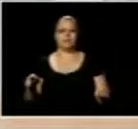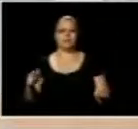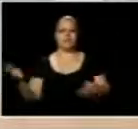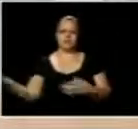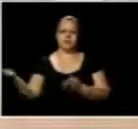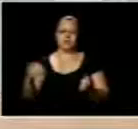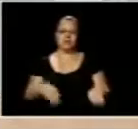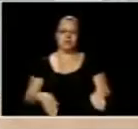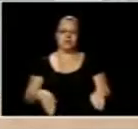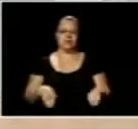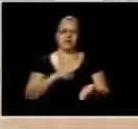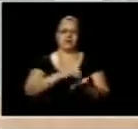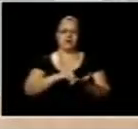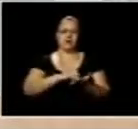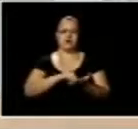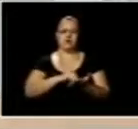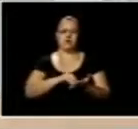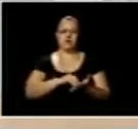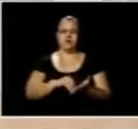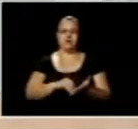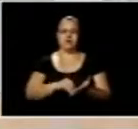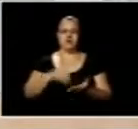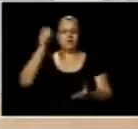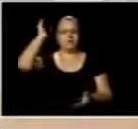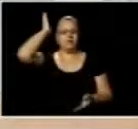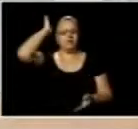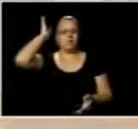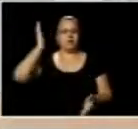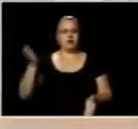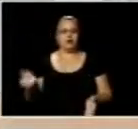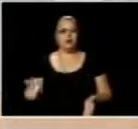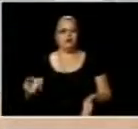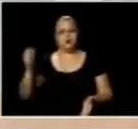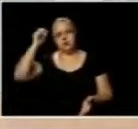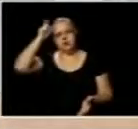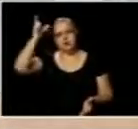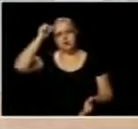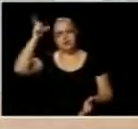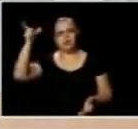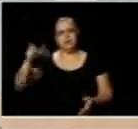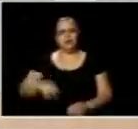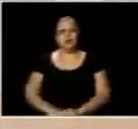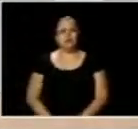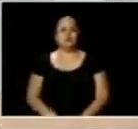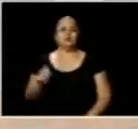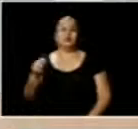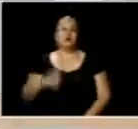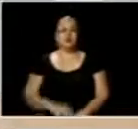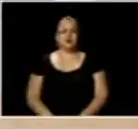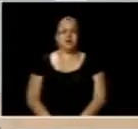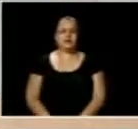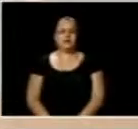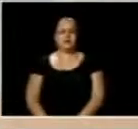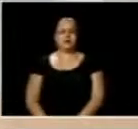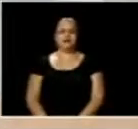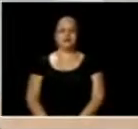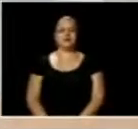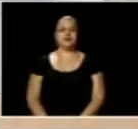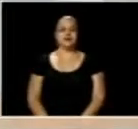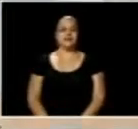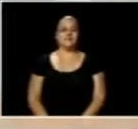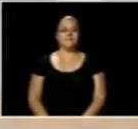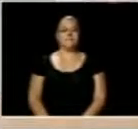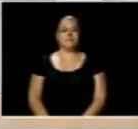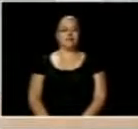manchetes negativas, nós encontramos uma cidade que é rica em cultura, rica em turismo, deve nas manchetes